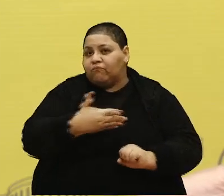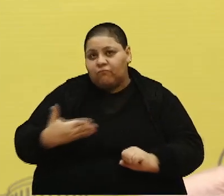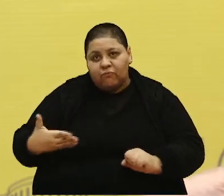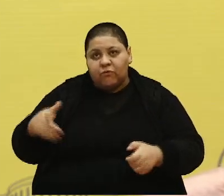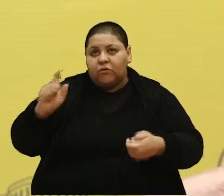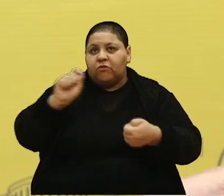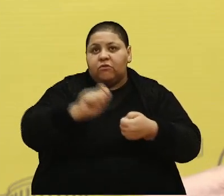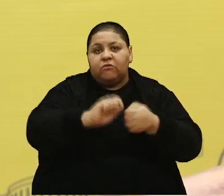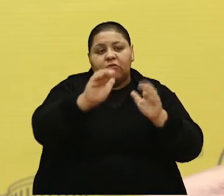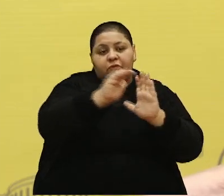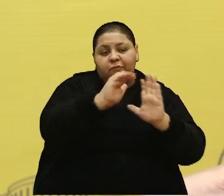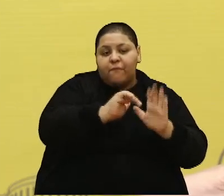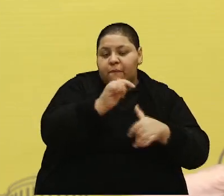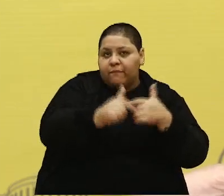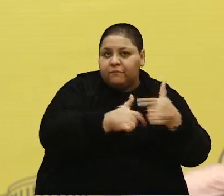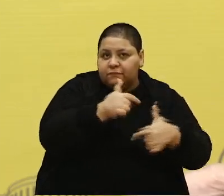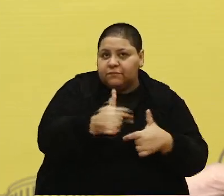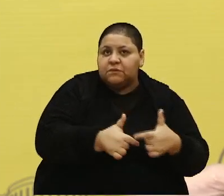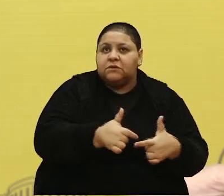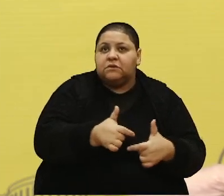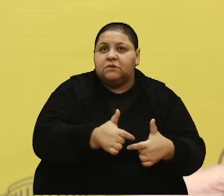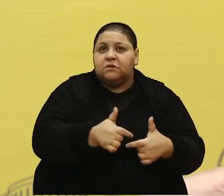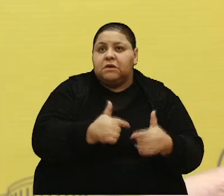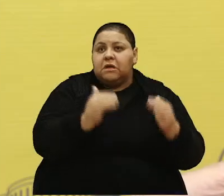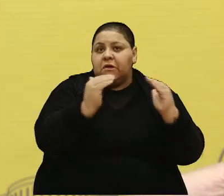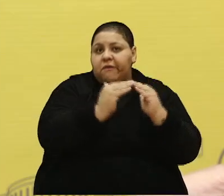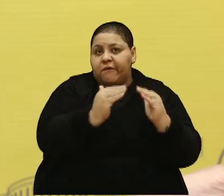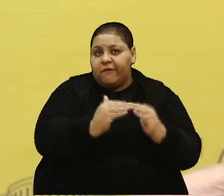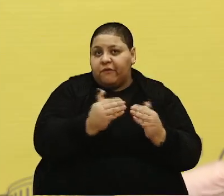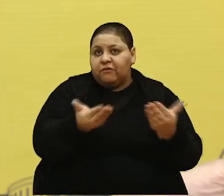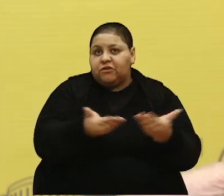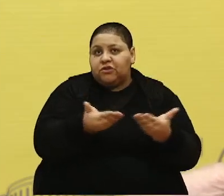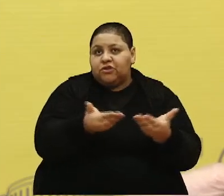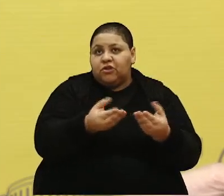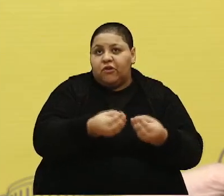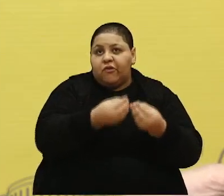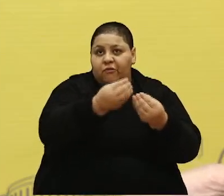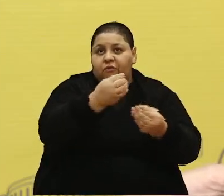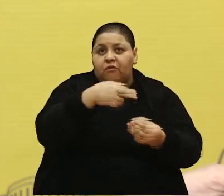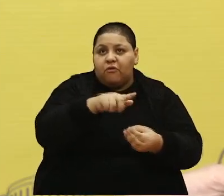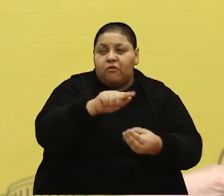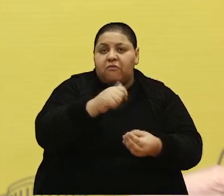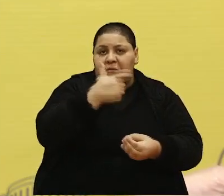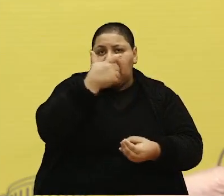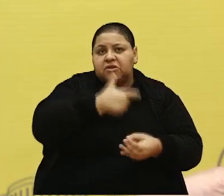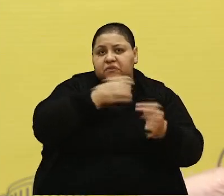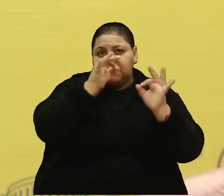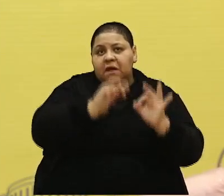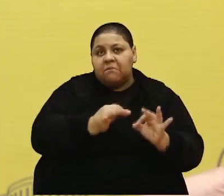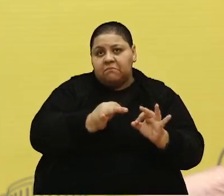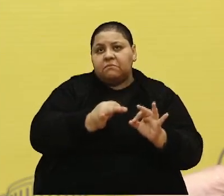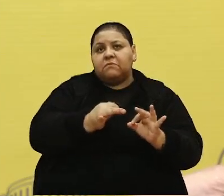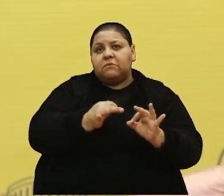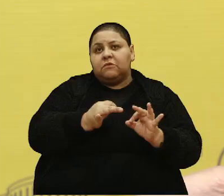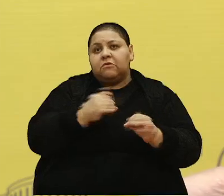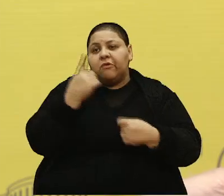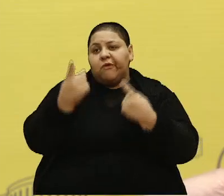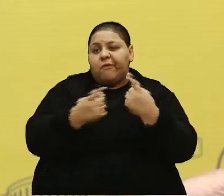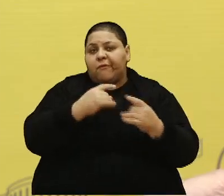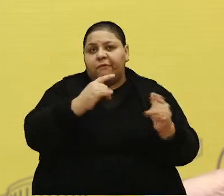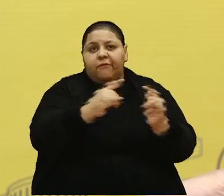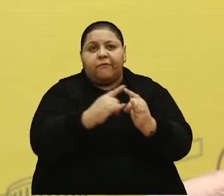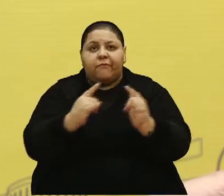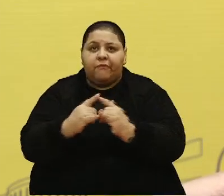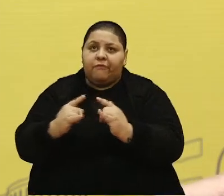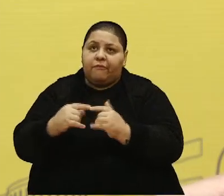fazer um plano de trabalho que seja idêntico ao que ele ofereceu para as ONGs, acho que nada mais justo do que isso, para que alguma instituição